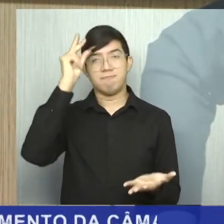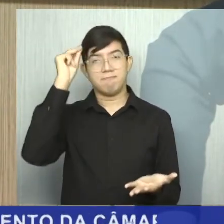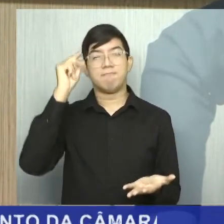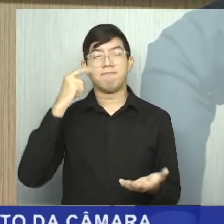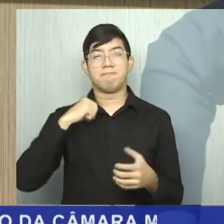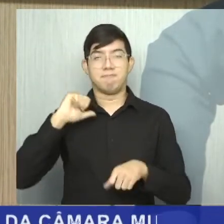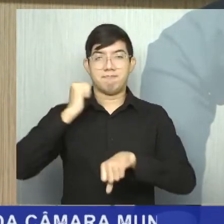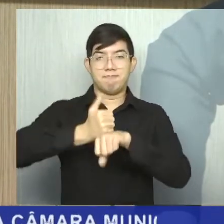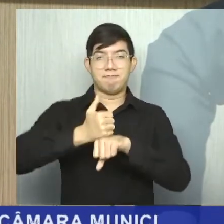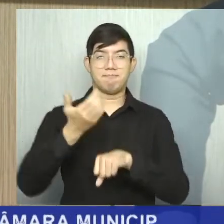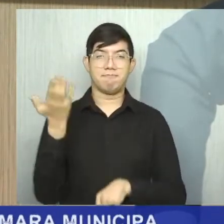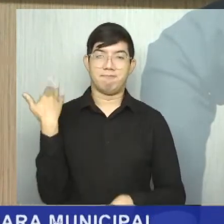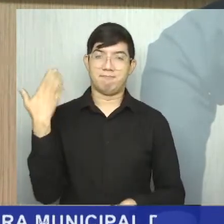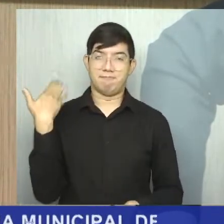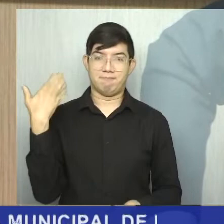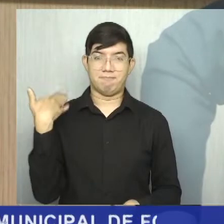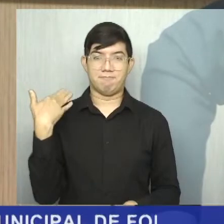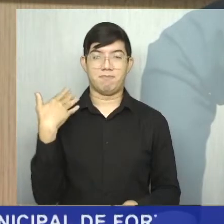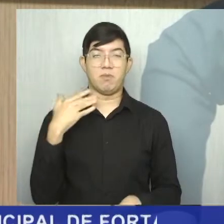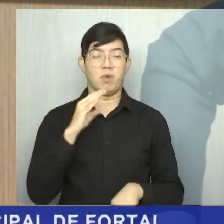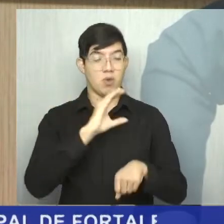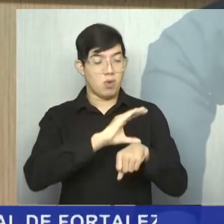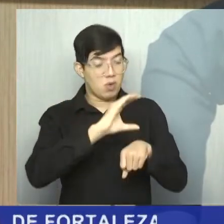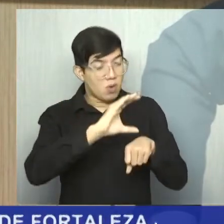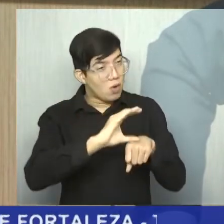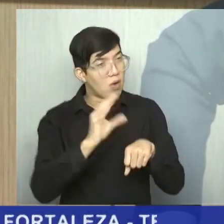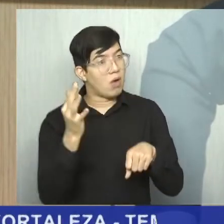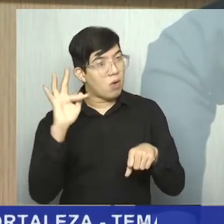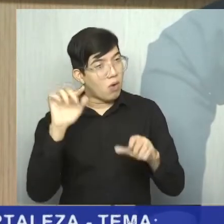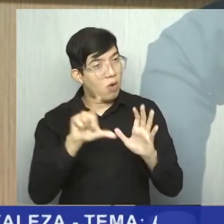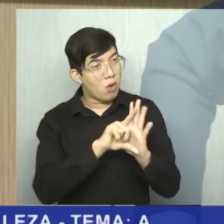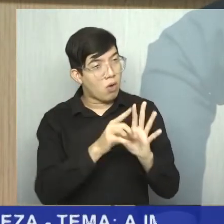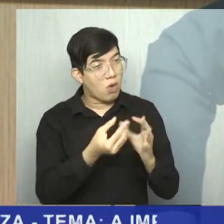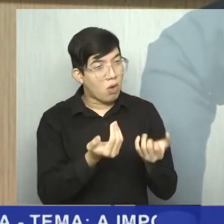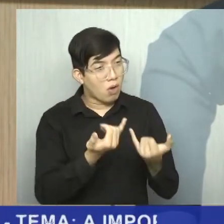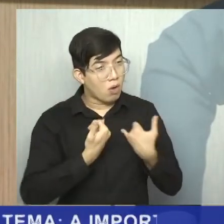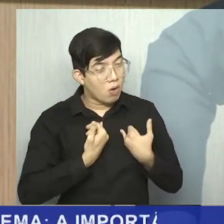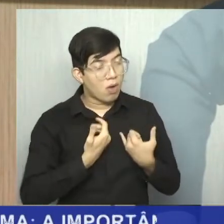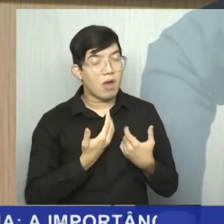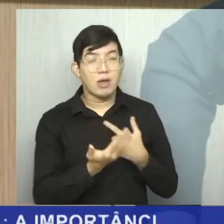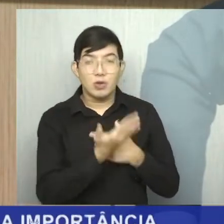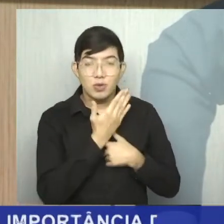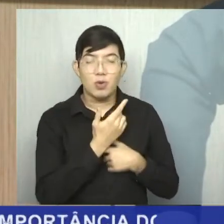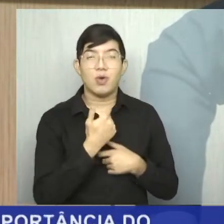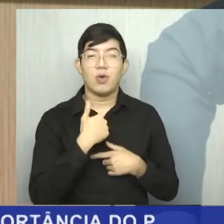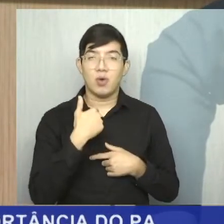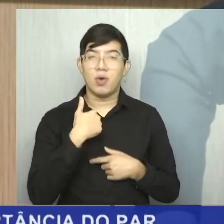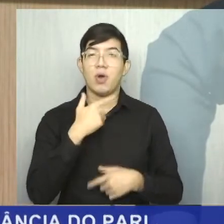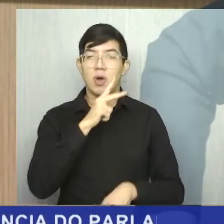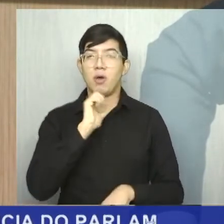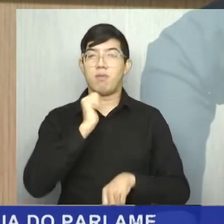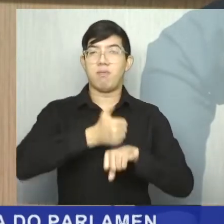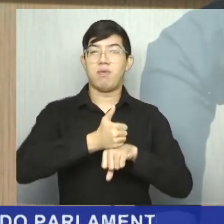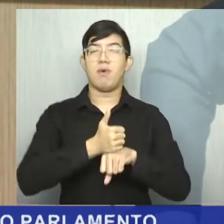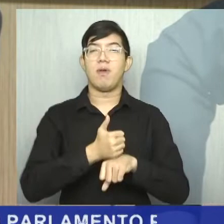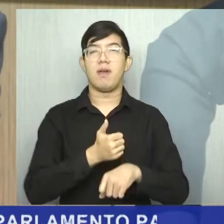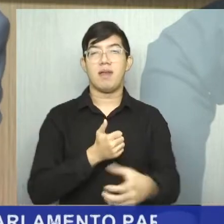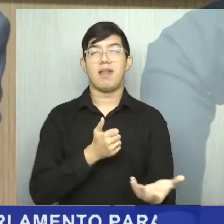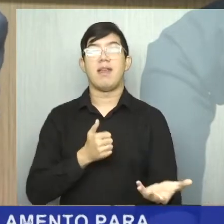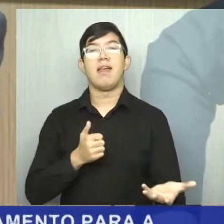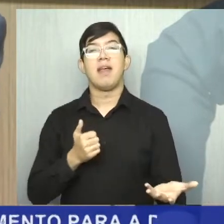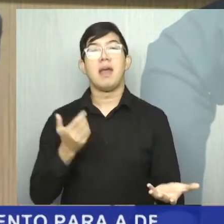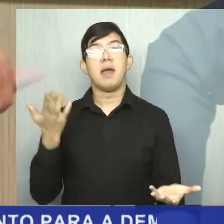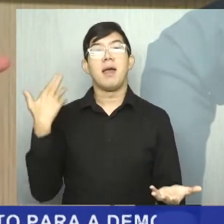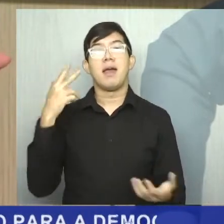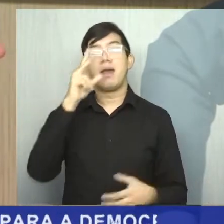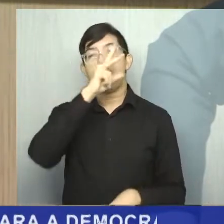nem sequer a idade eu tinha, né, para ser eleito, ela me permitiu isso. Quando eu assumi a prefeitura de Fortaleza, fazia 3 administrações